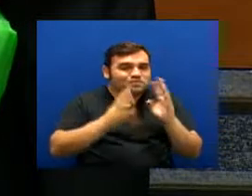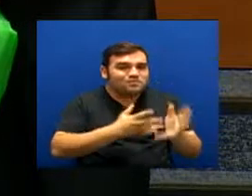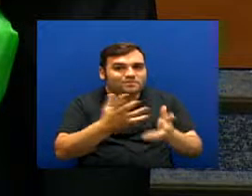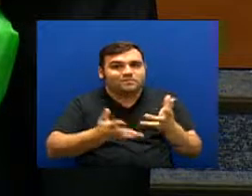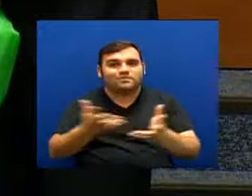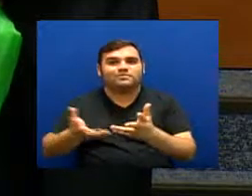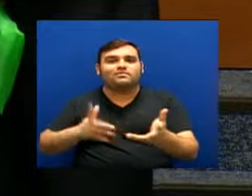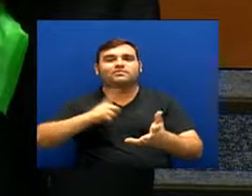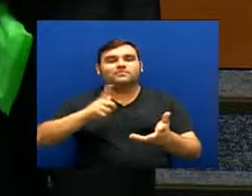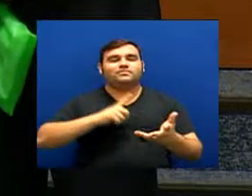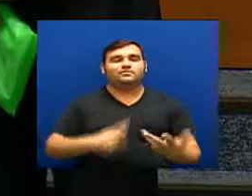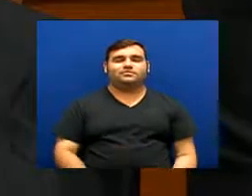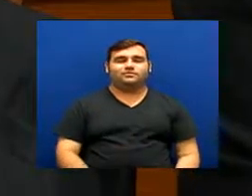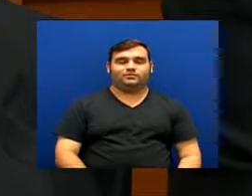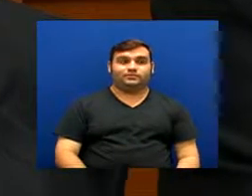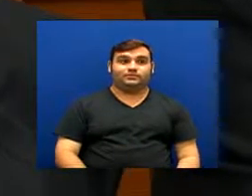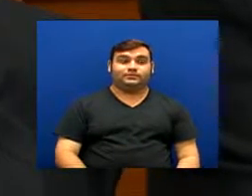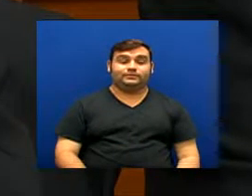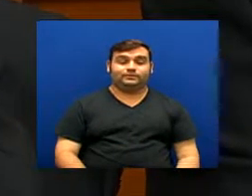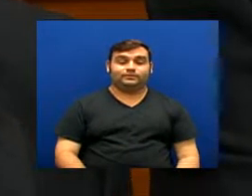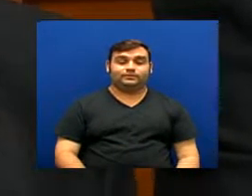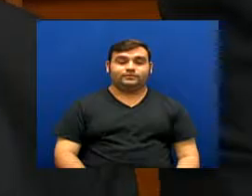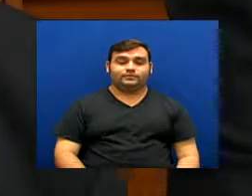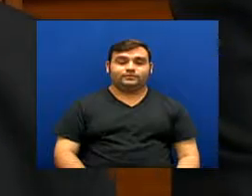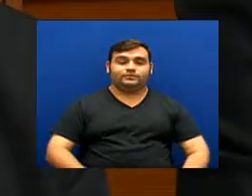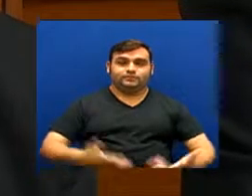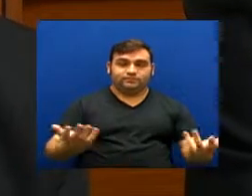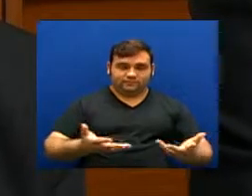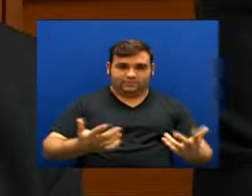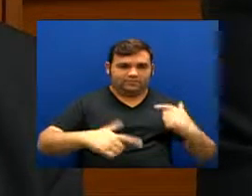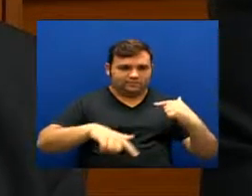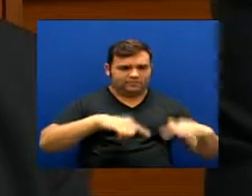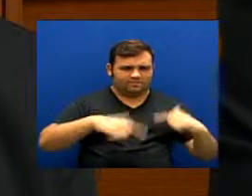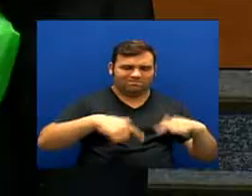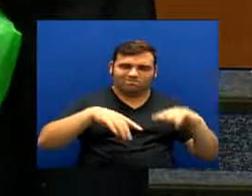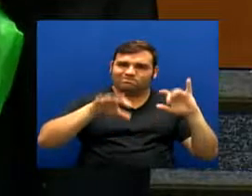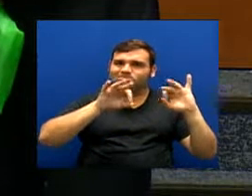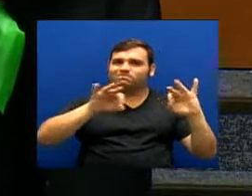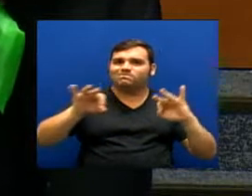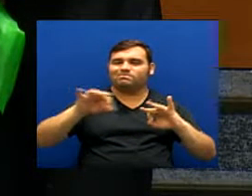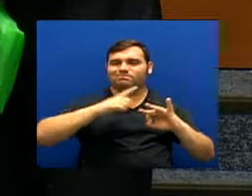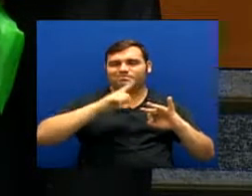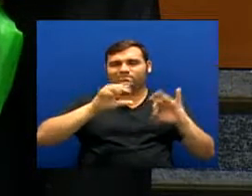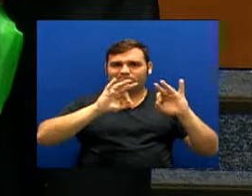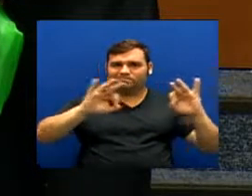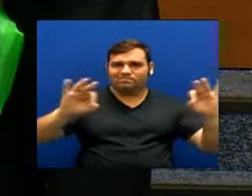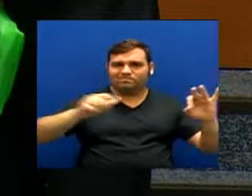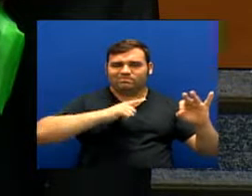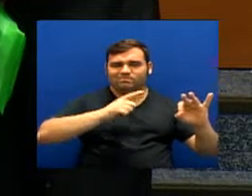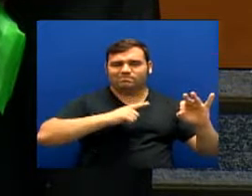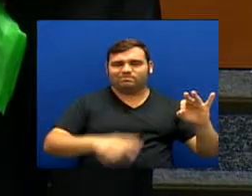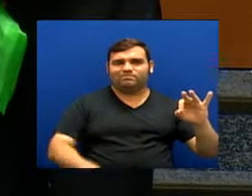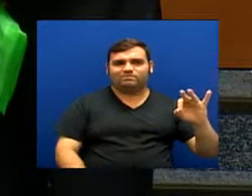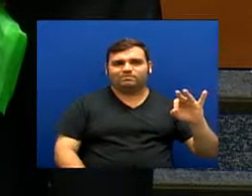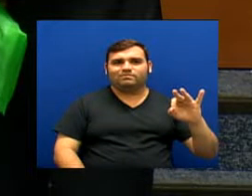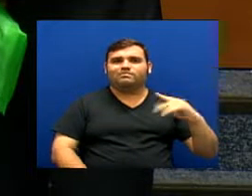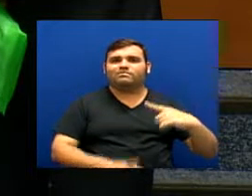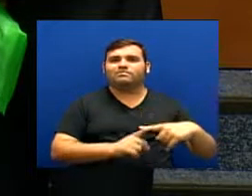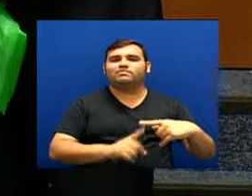uma motivadora desse retorno, abençoada, né? Abençoada, Gisele.